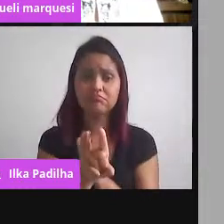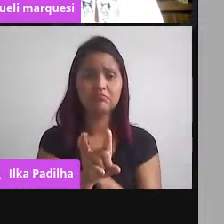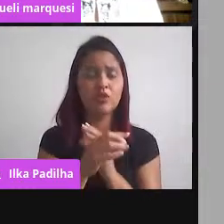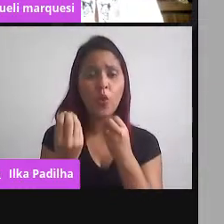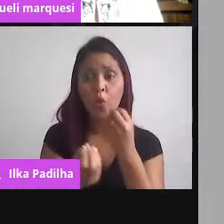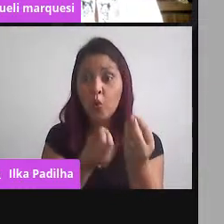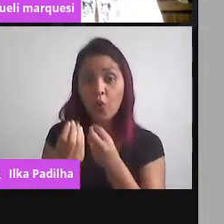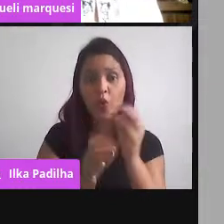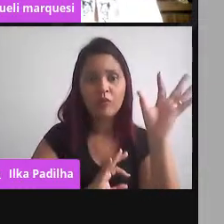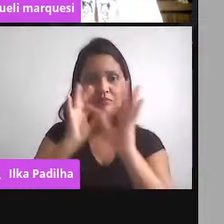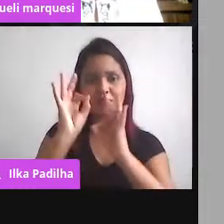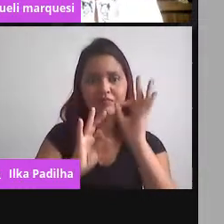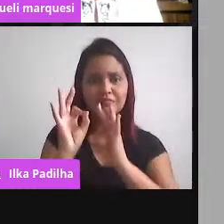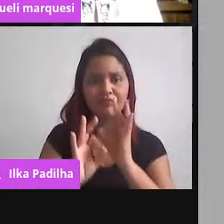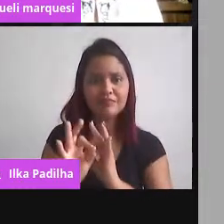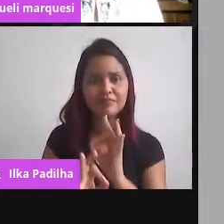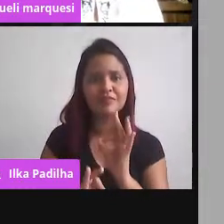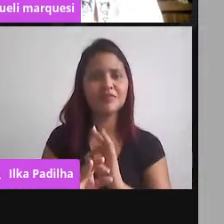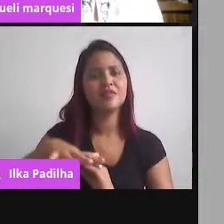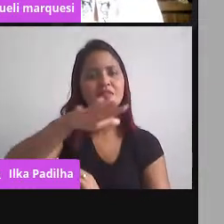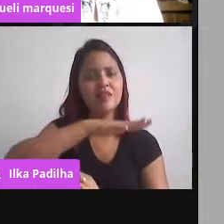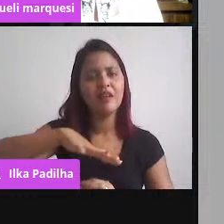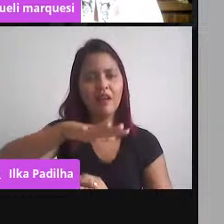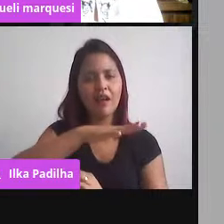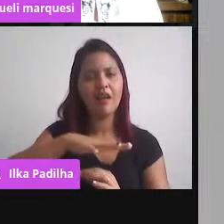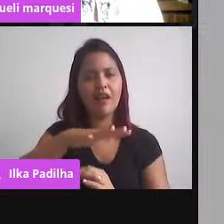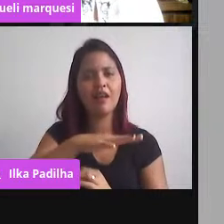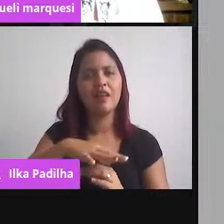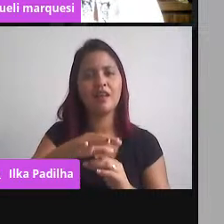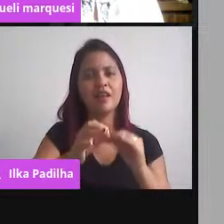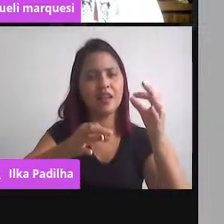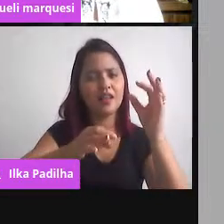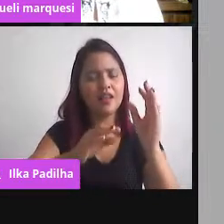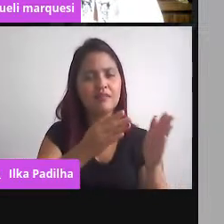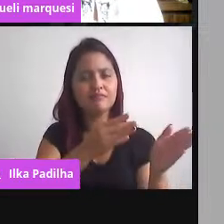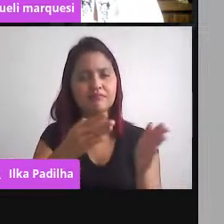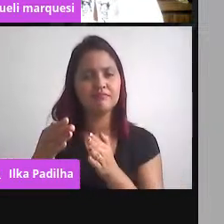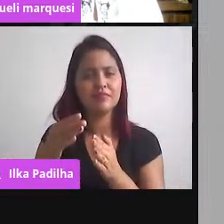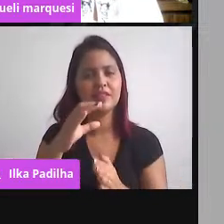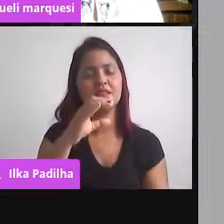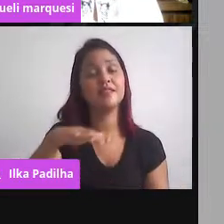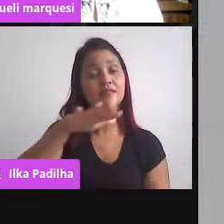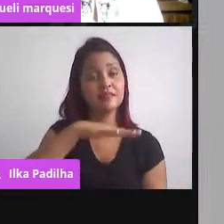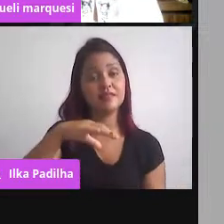de sequências em sentenças da área cível? Então, às vezes,